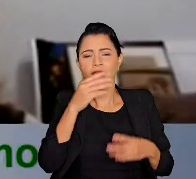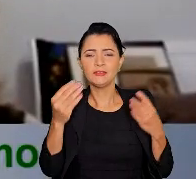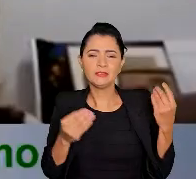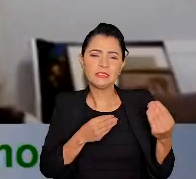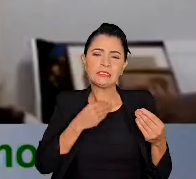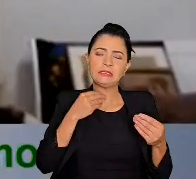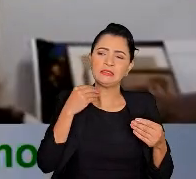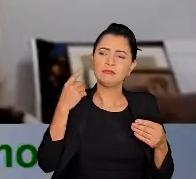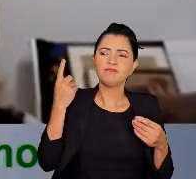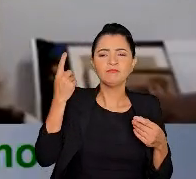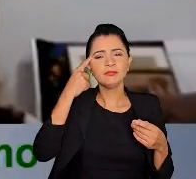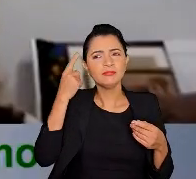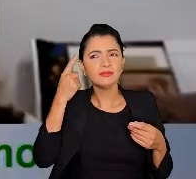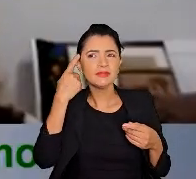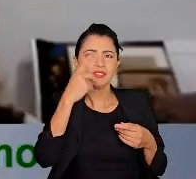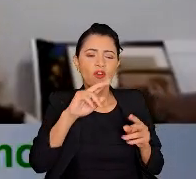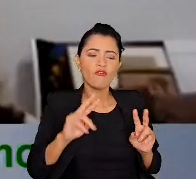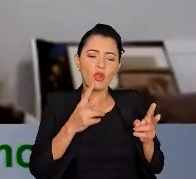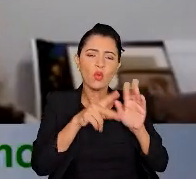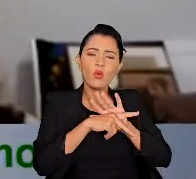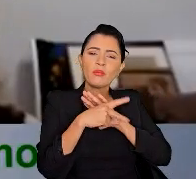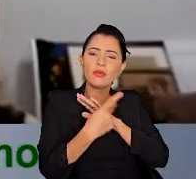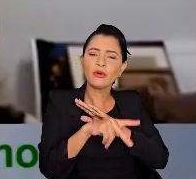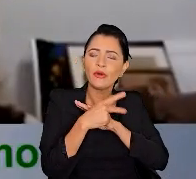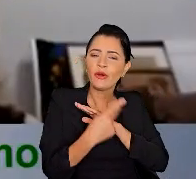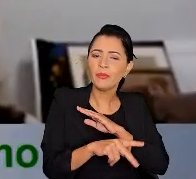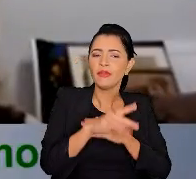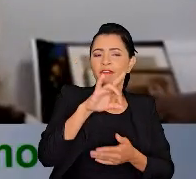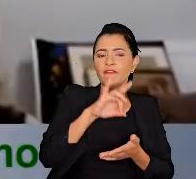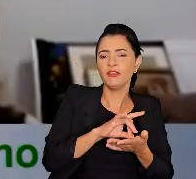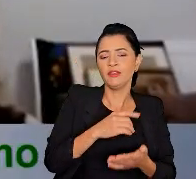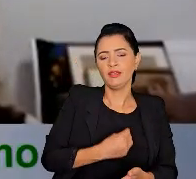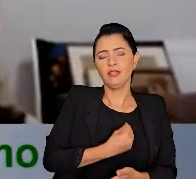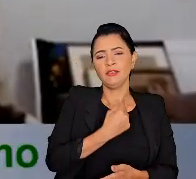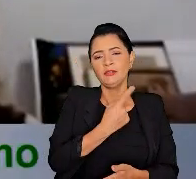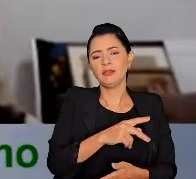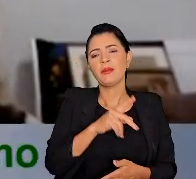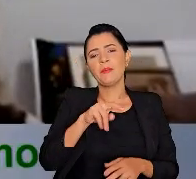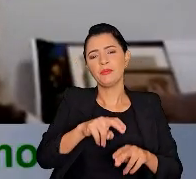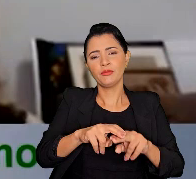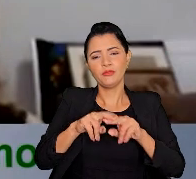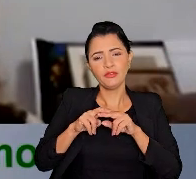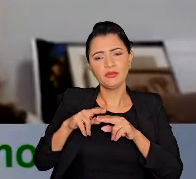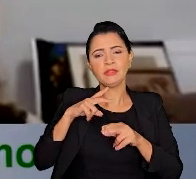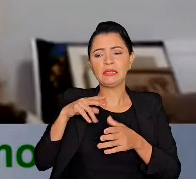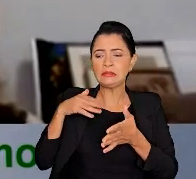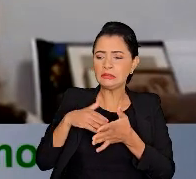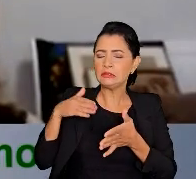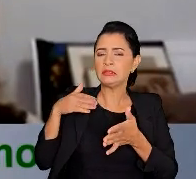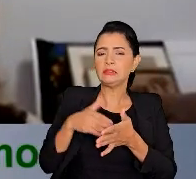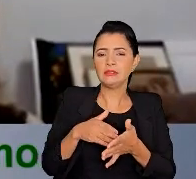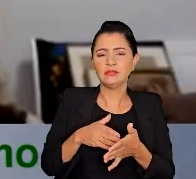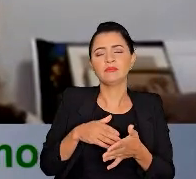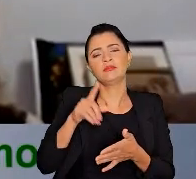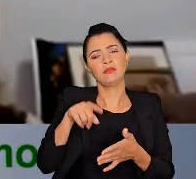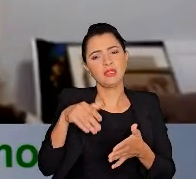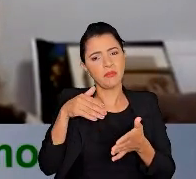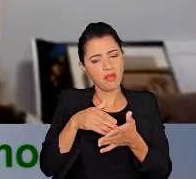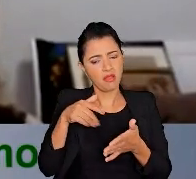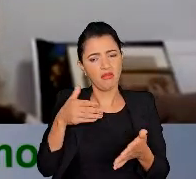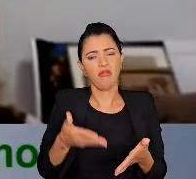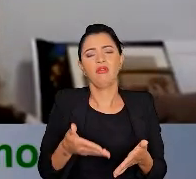questionar os próprios valores, a sua própria realidade, e por isso criar uma barreira que